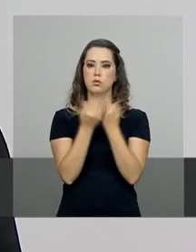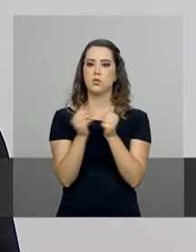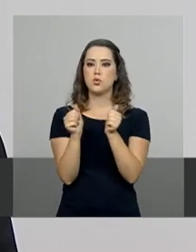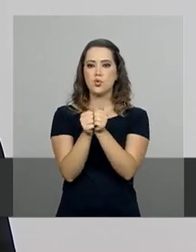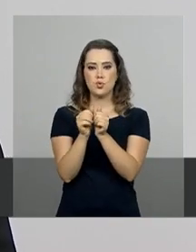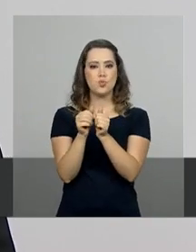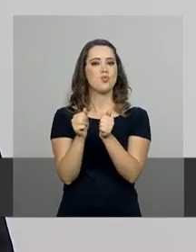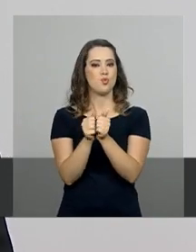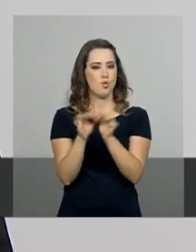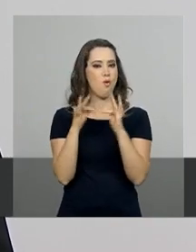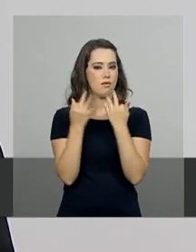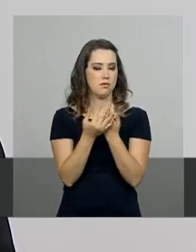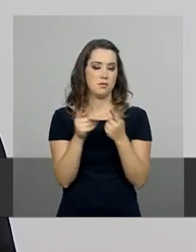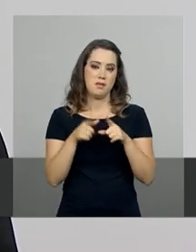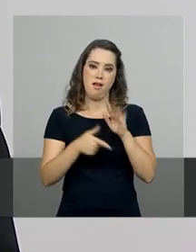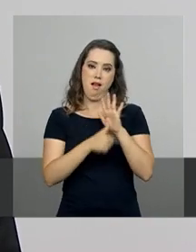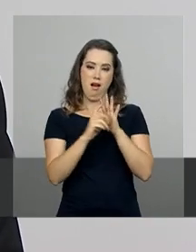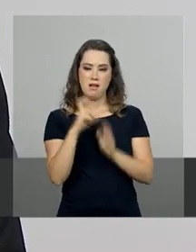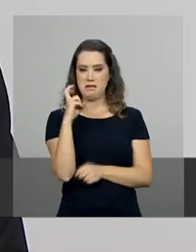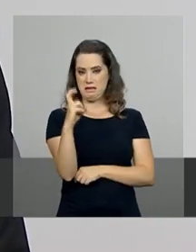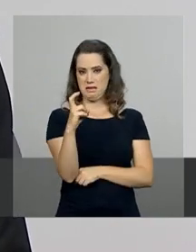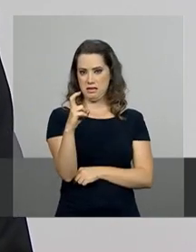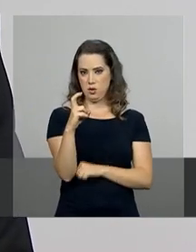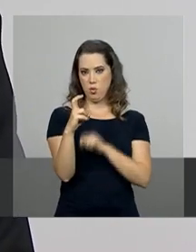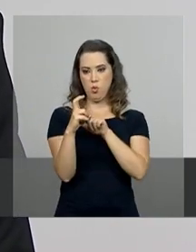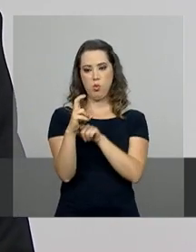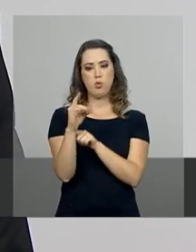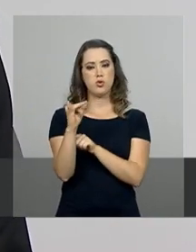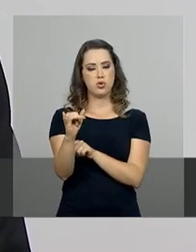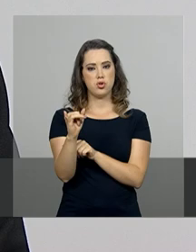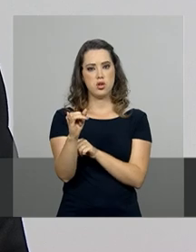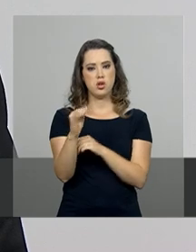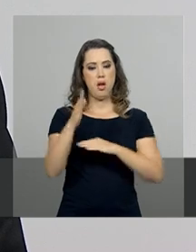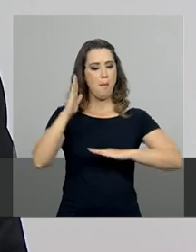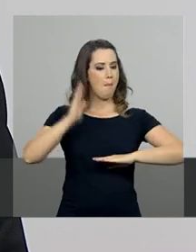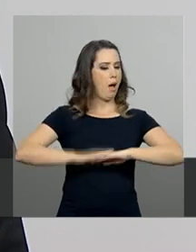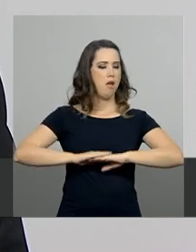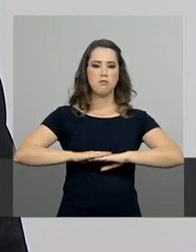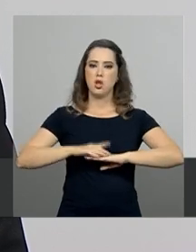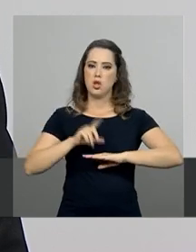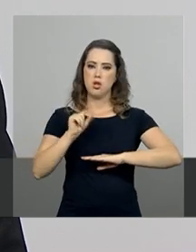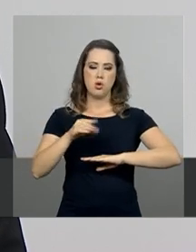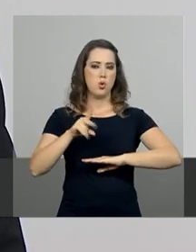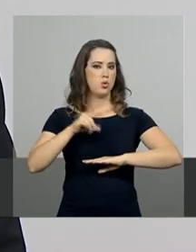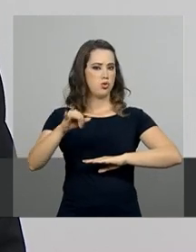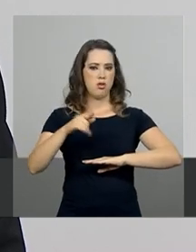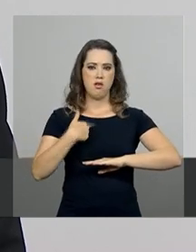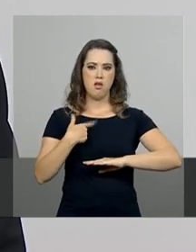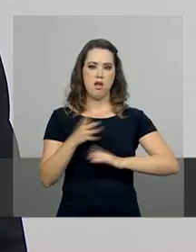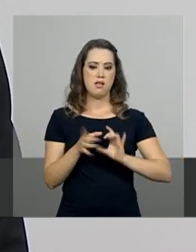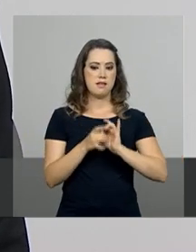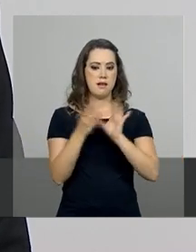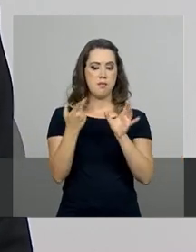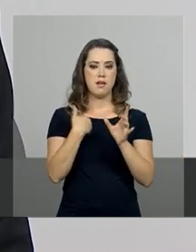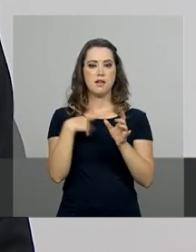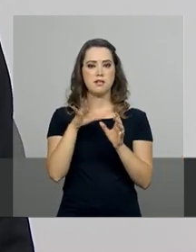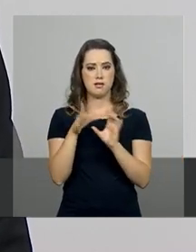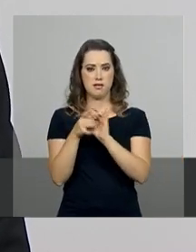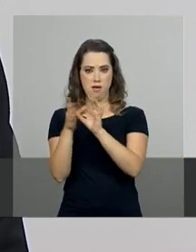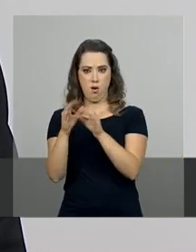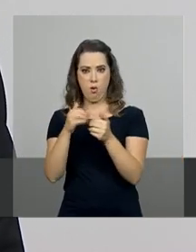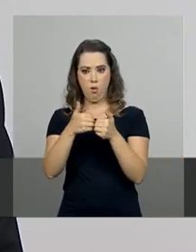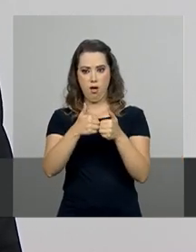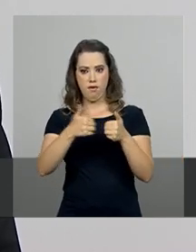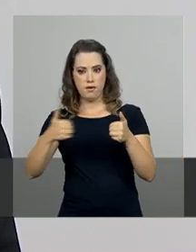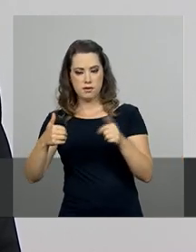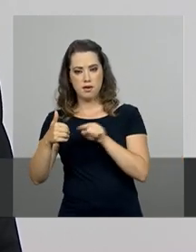antes limitada a cinco dias o mínimo constitucional a licença-paternidade agora do militar